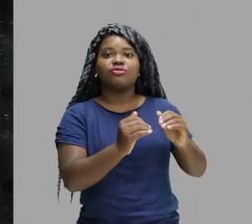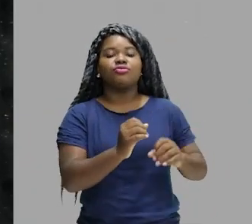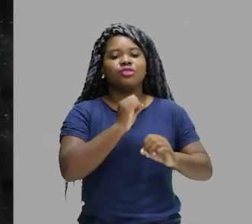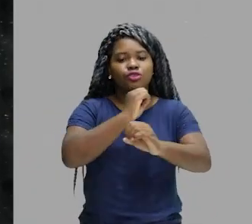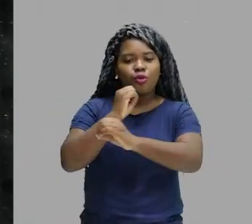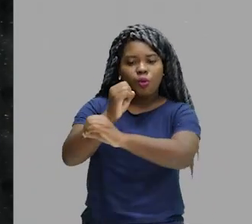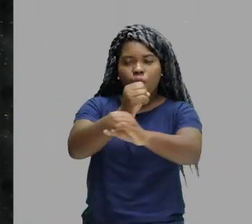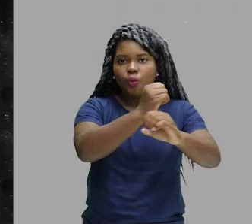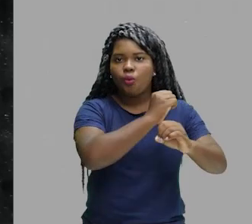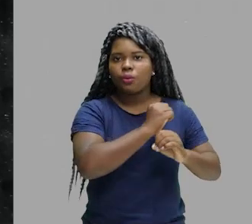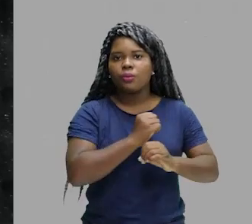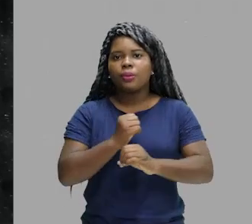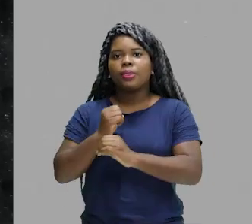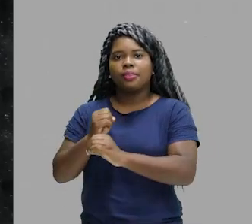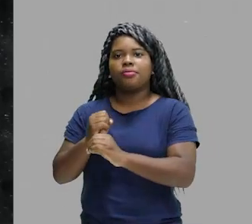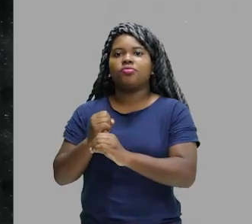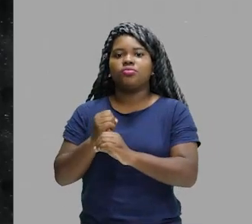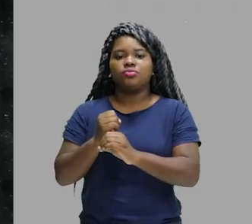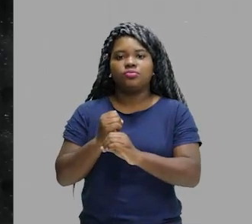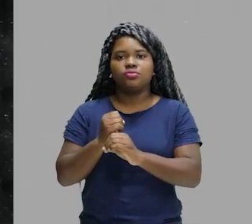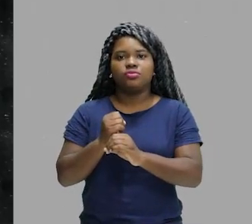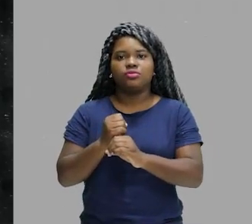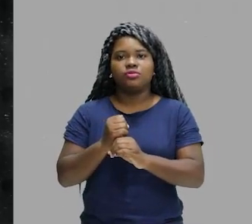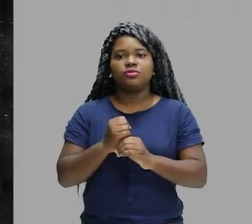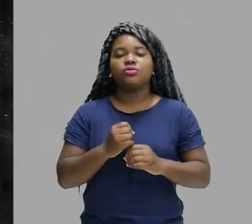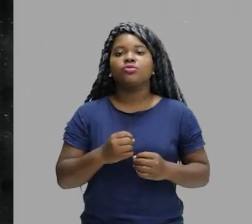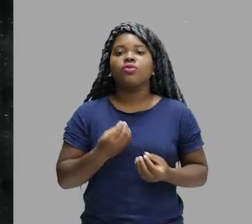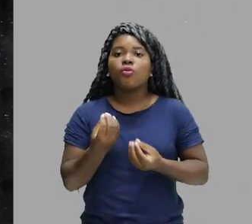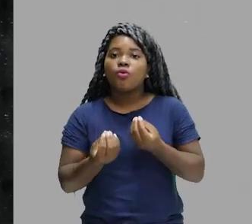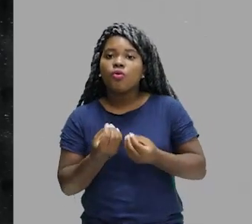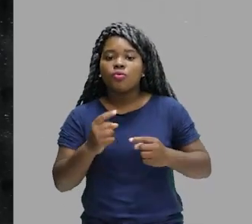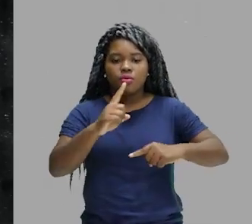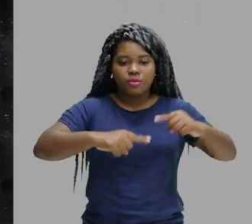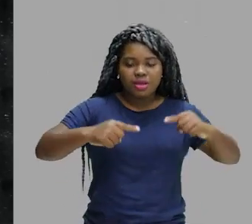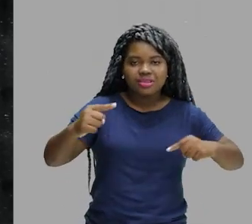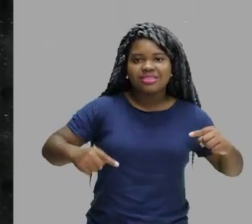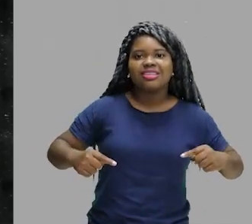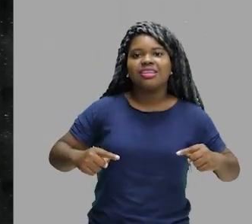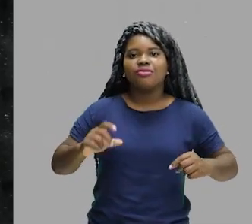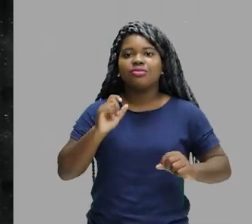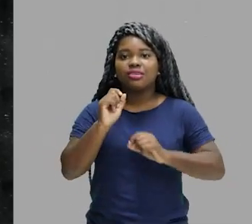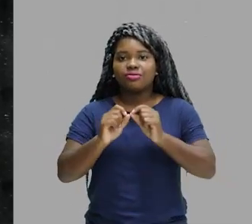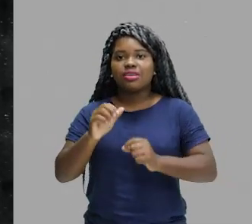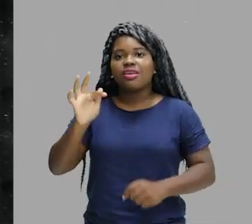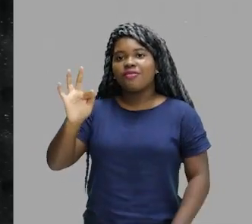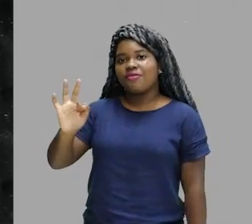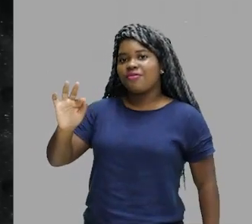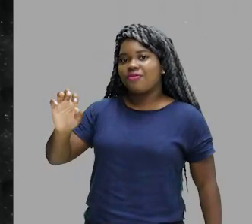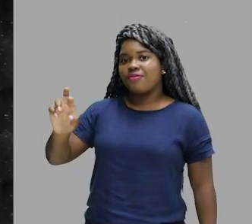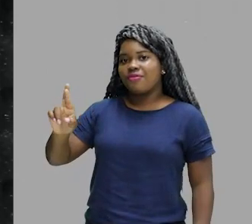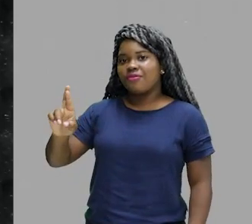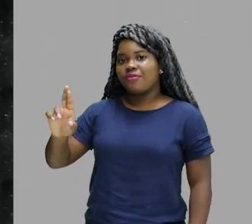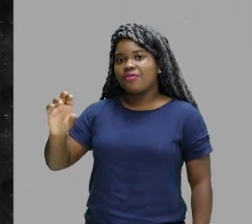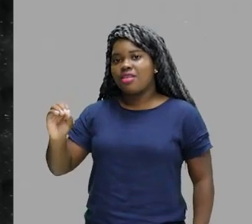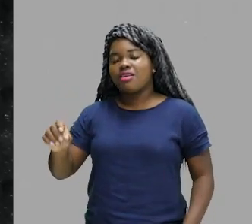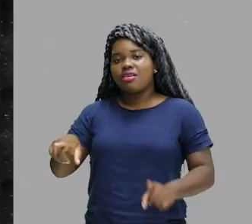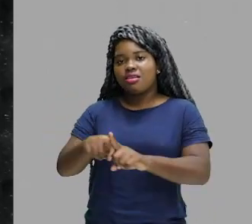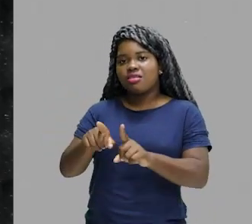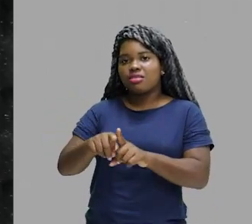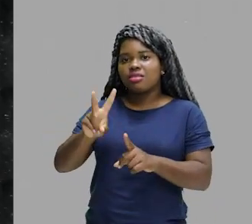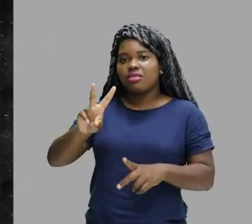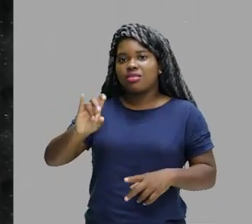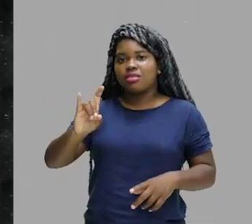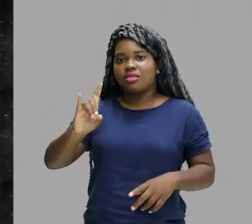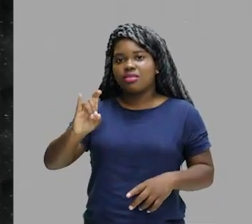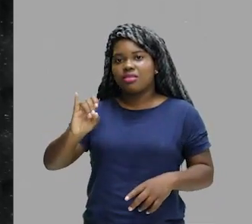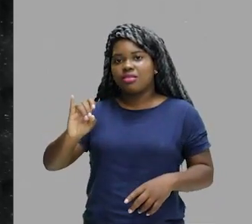utilizados de maneira extremamente artesanal, extremamente simplória, que eram o ferro e o vidro. E aí alguém constrói o